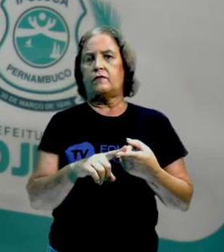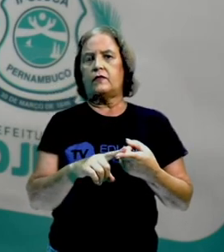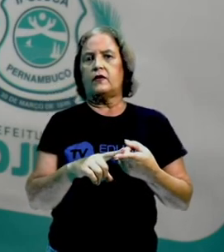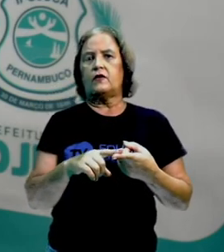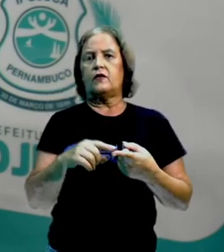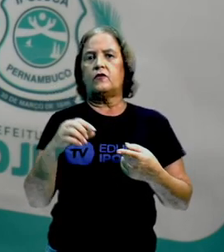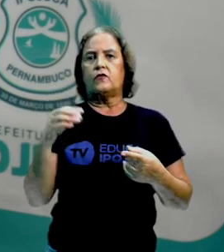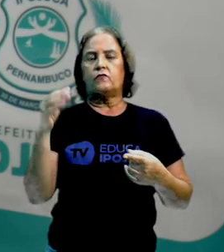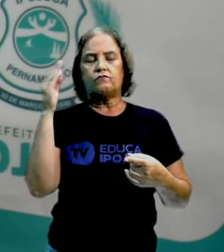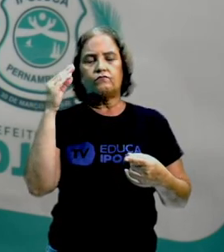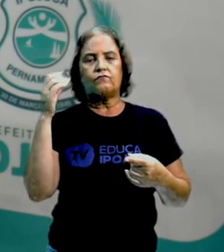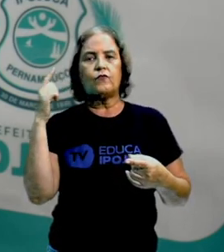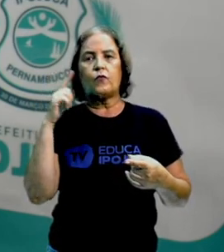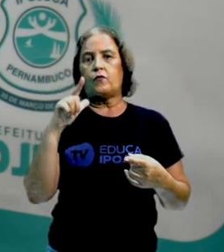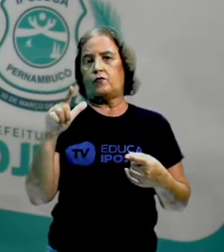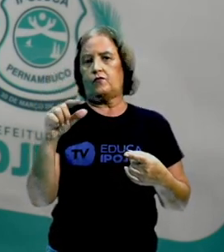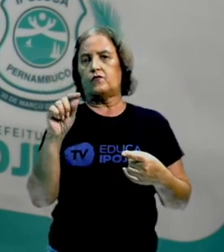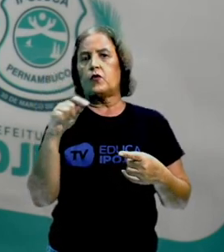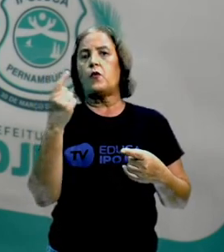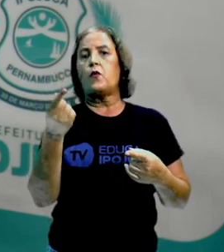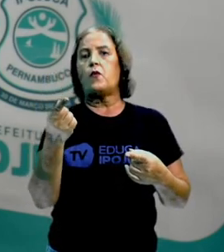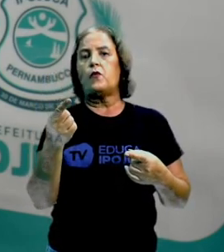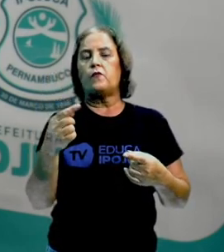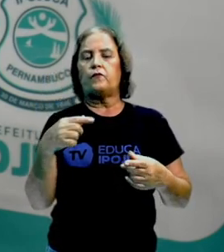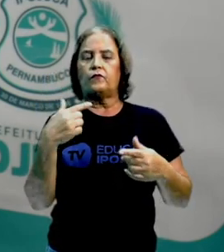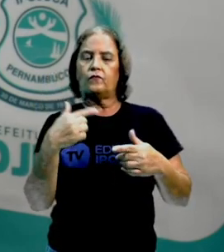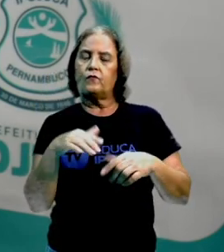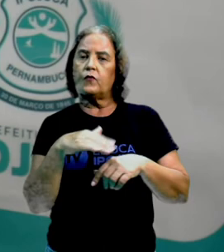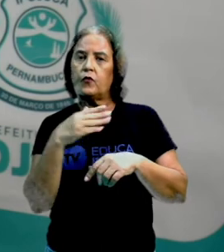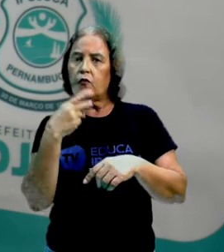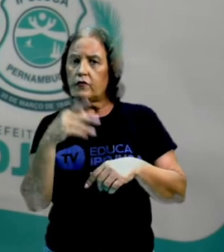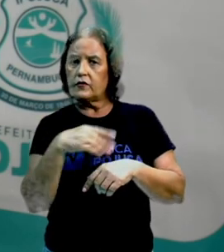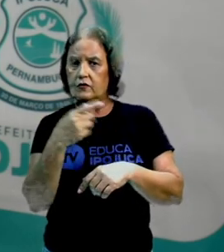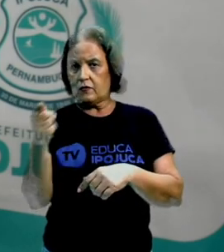raciocínio lógico ou discutir com alguém que você está assistindo a aula agora.